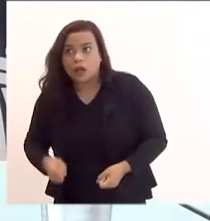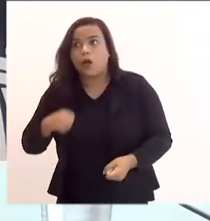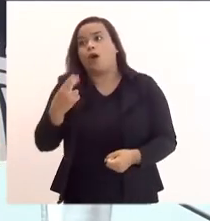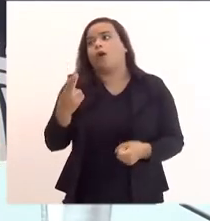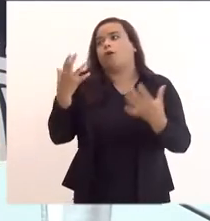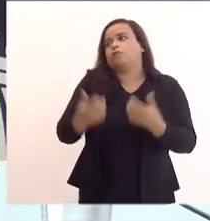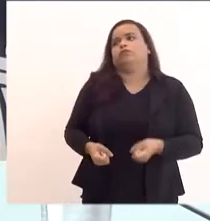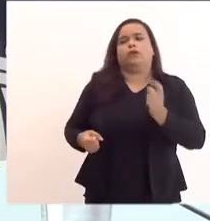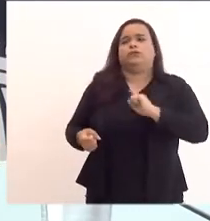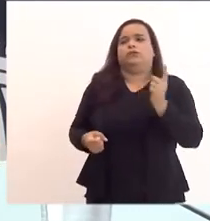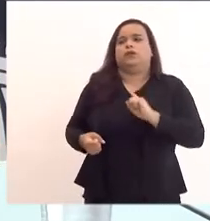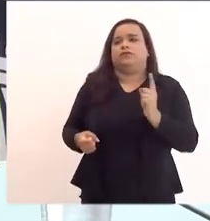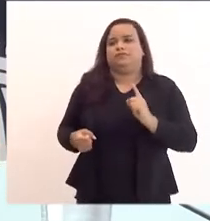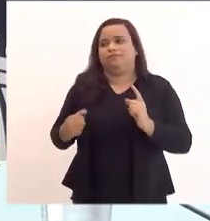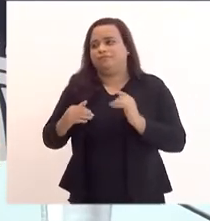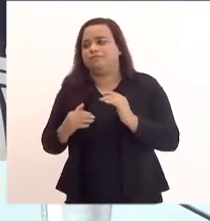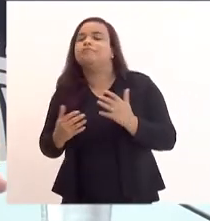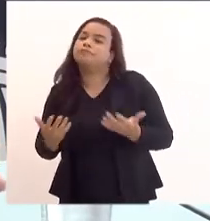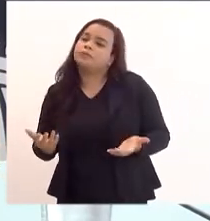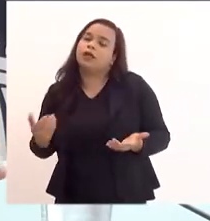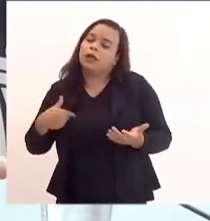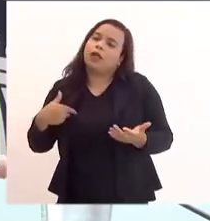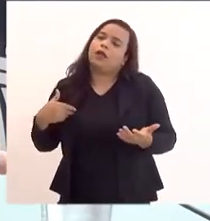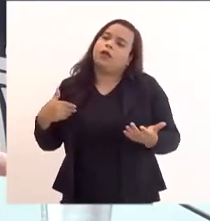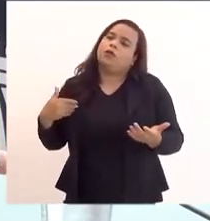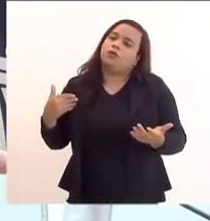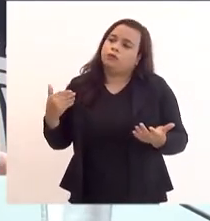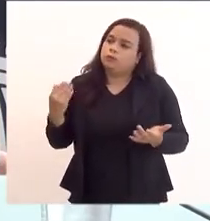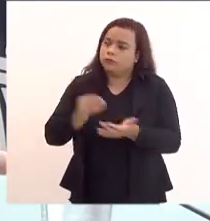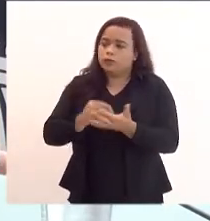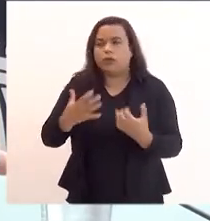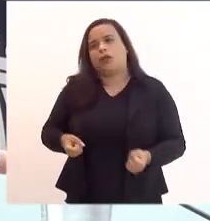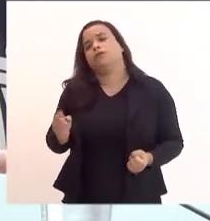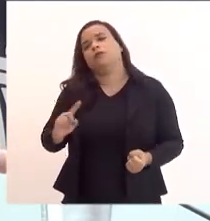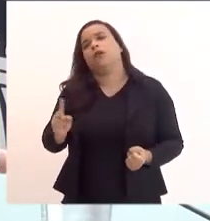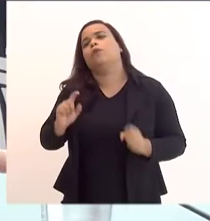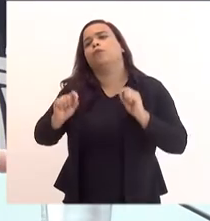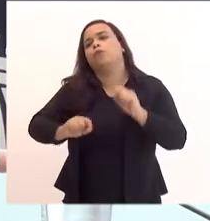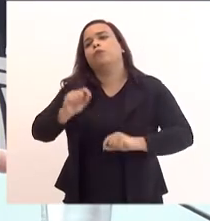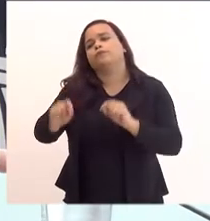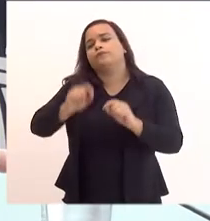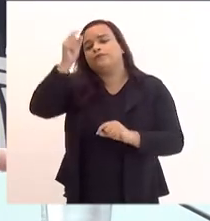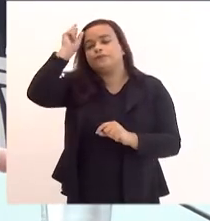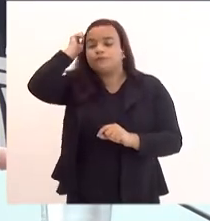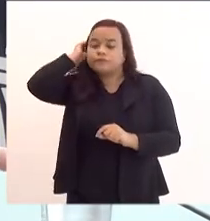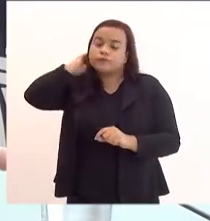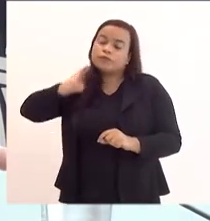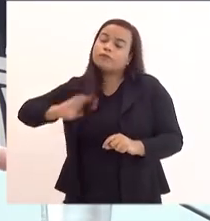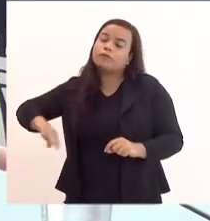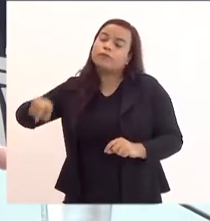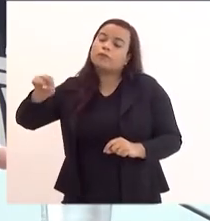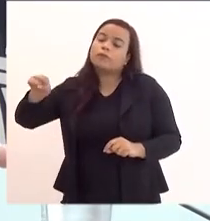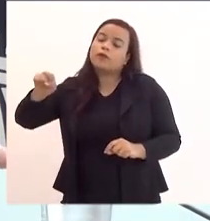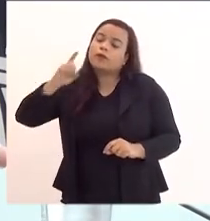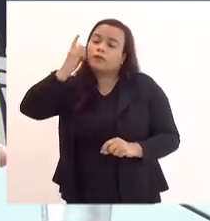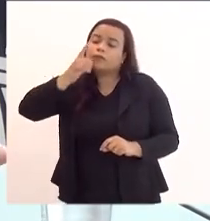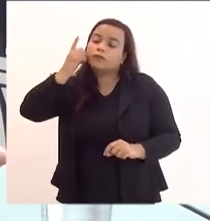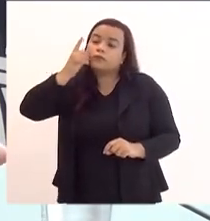E eu não acatei aqui, as do, por exemplo, do deputado...